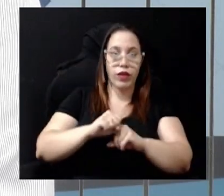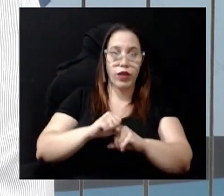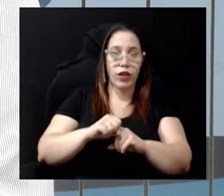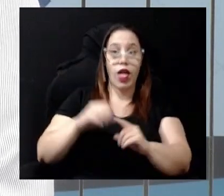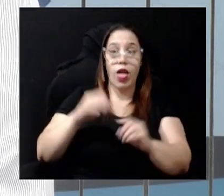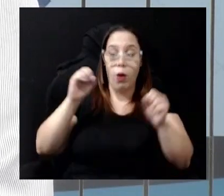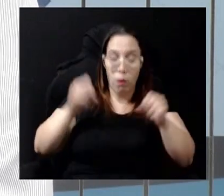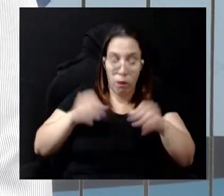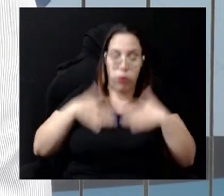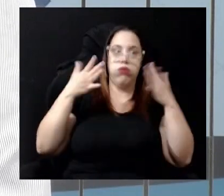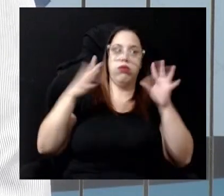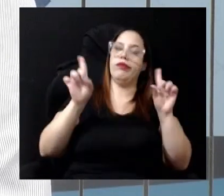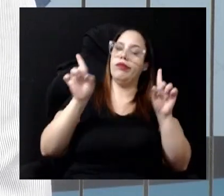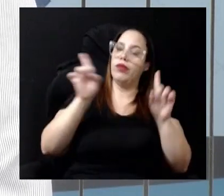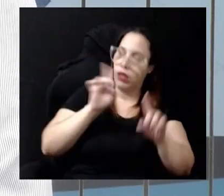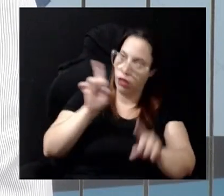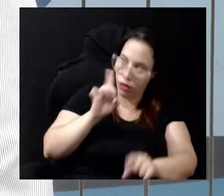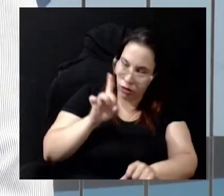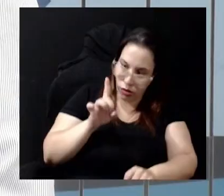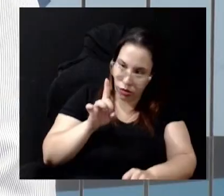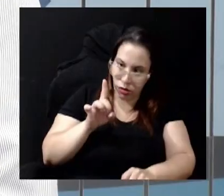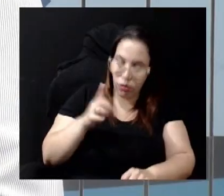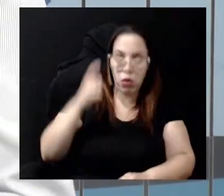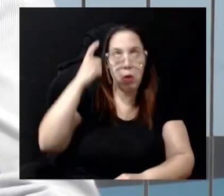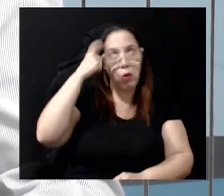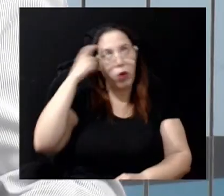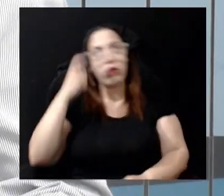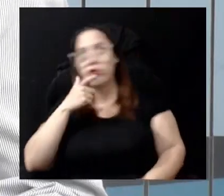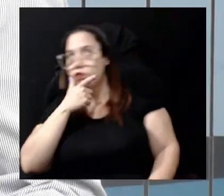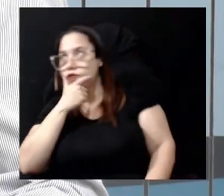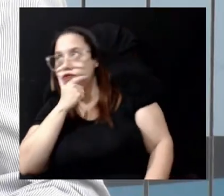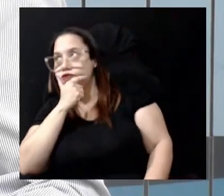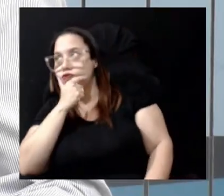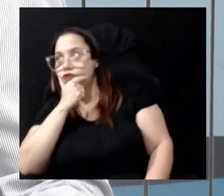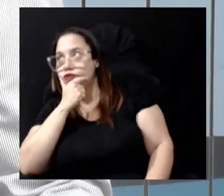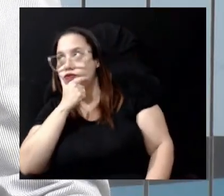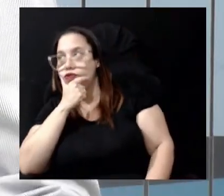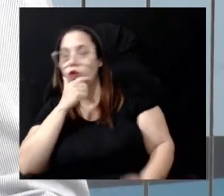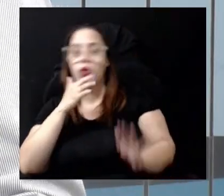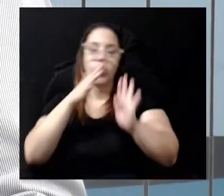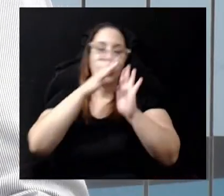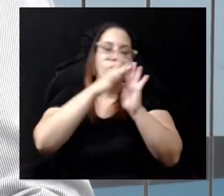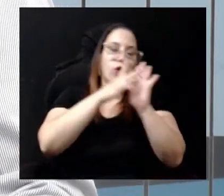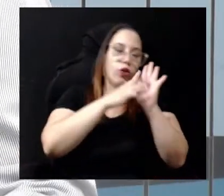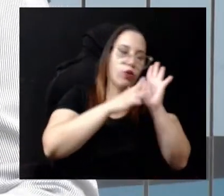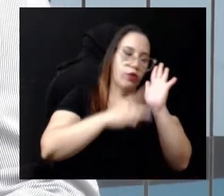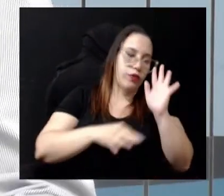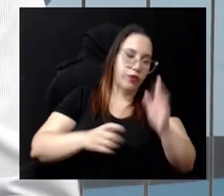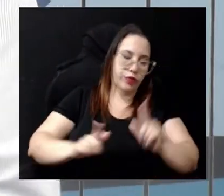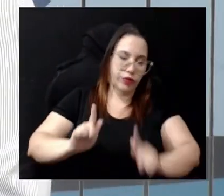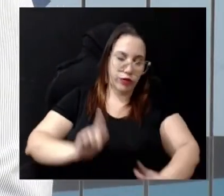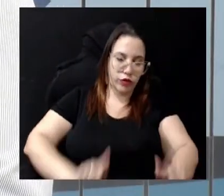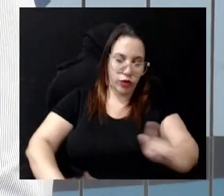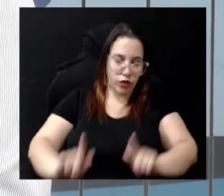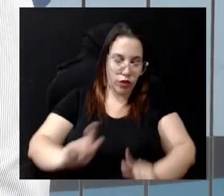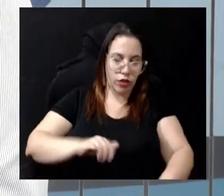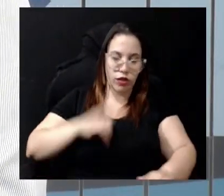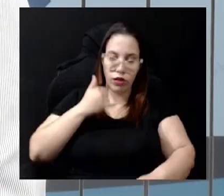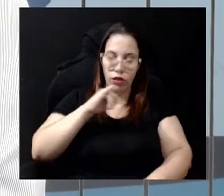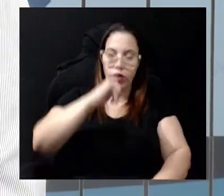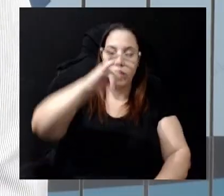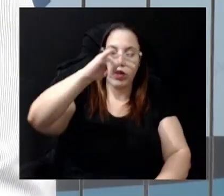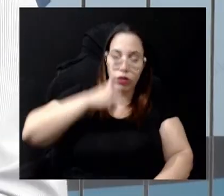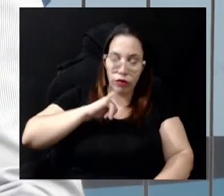Tá? Penso eu que isso deva fazer parte de um cronograma de gestão de energia elétrica e não necessariamente preocupados